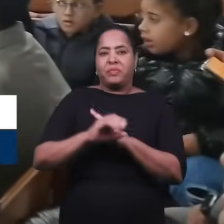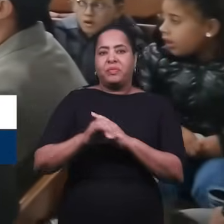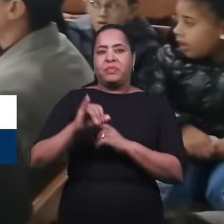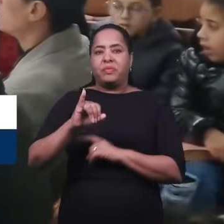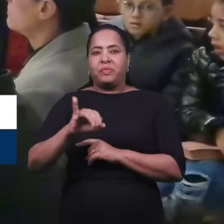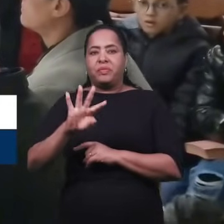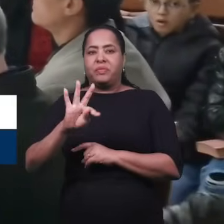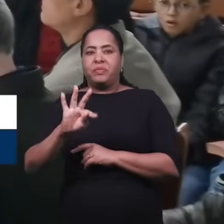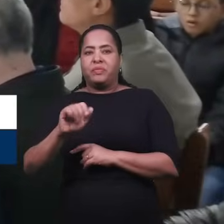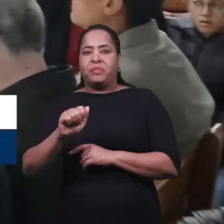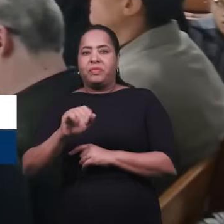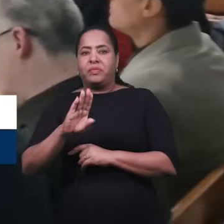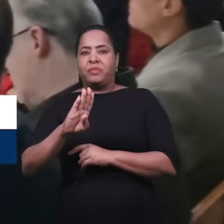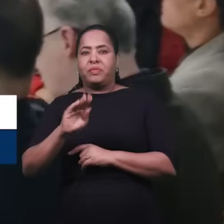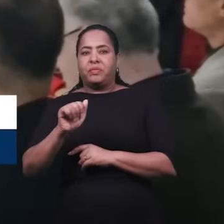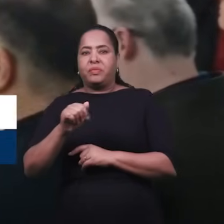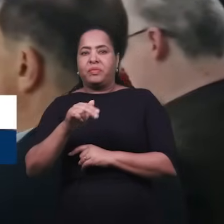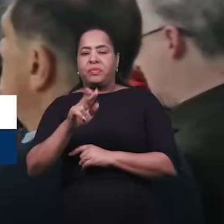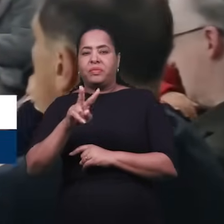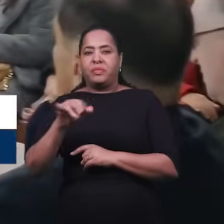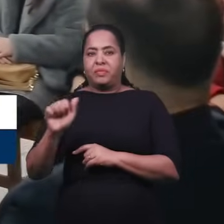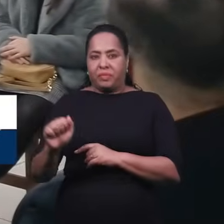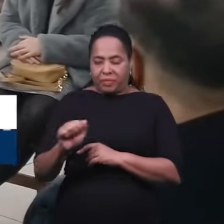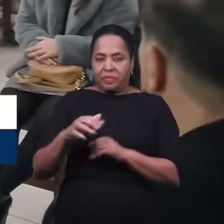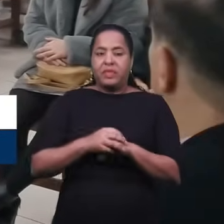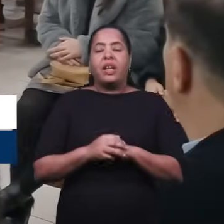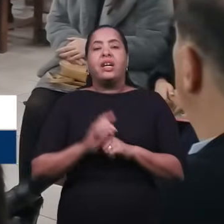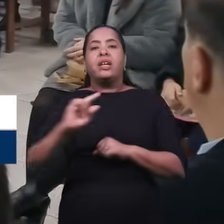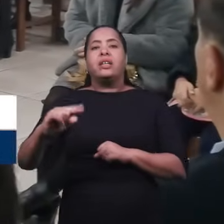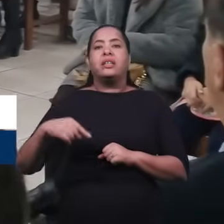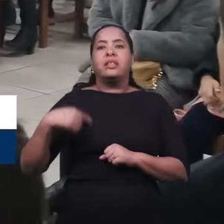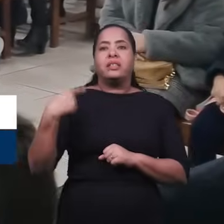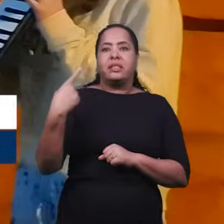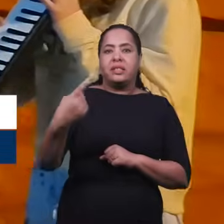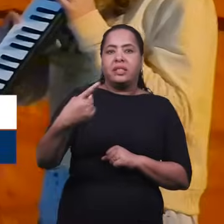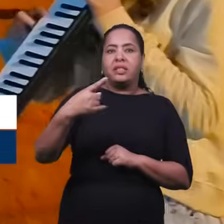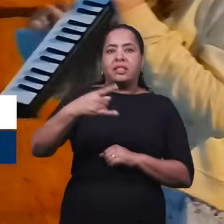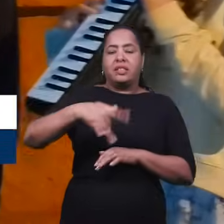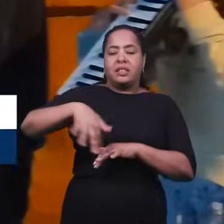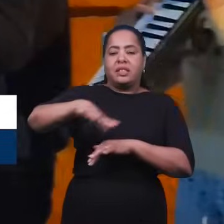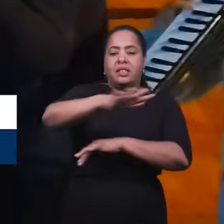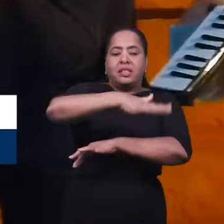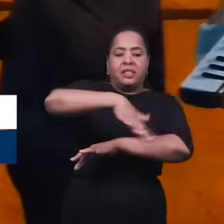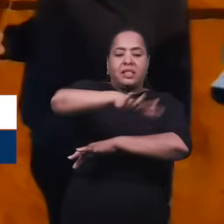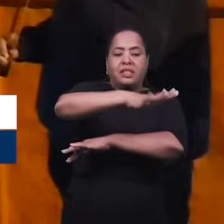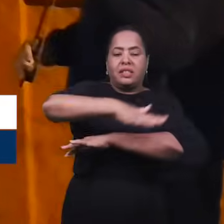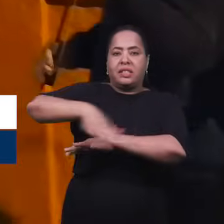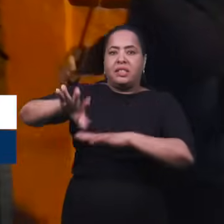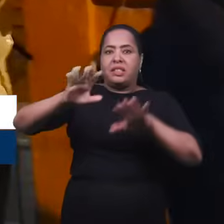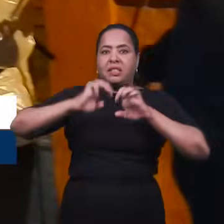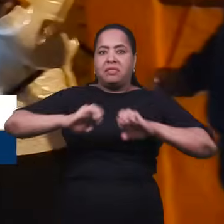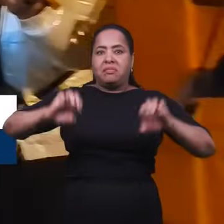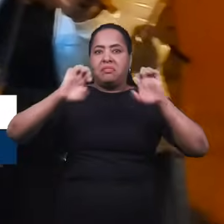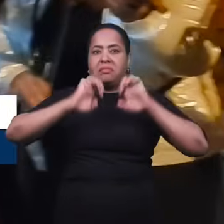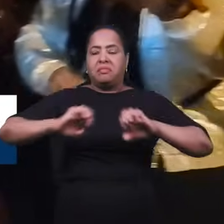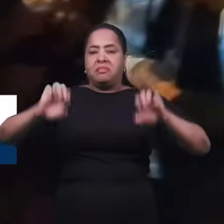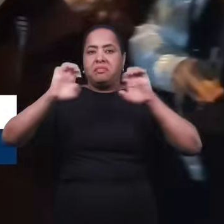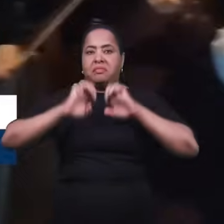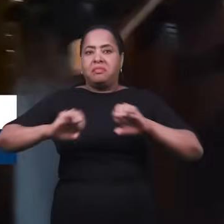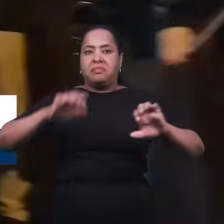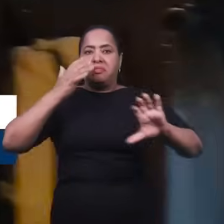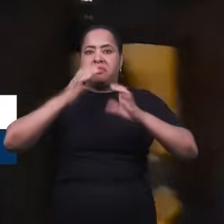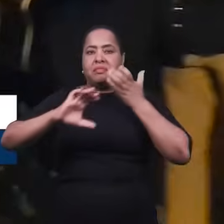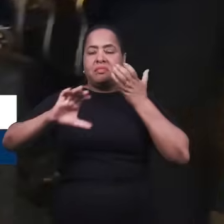igreja de Capoava, em Santo André. Logo após, saíram na redondeza da igreja para fazer uma